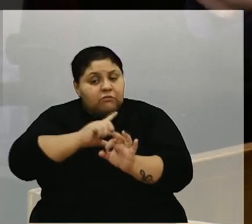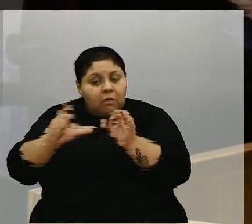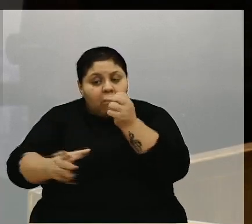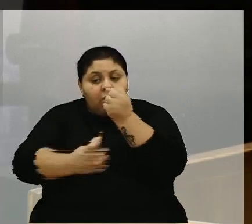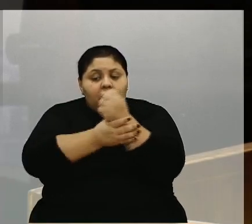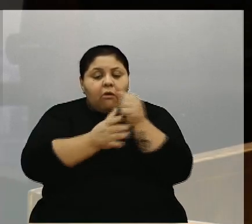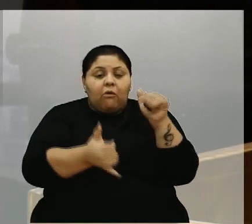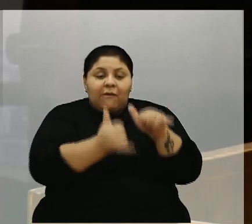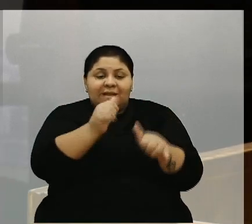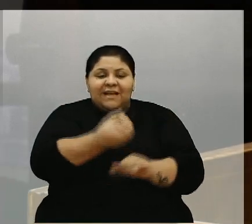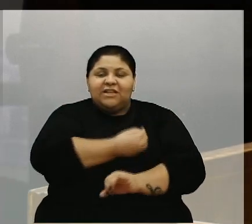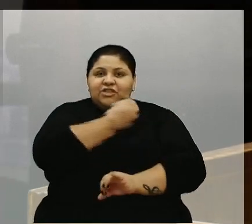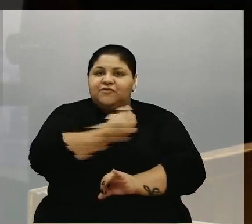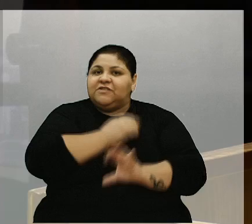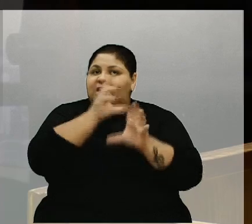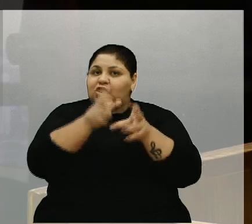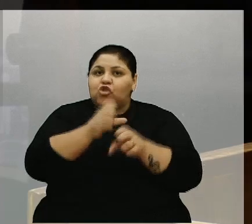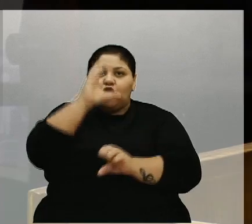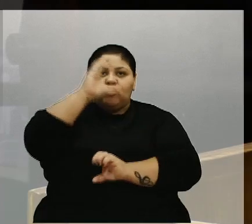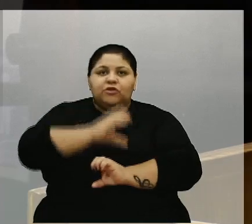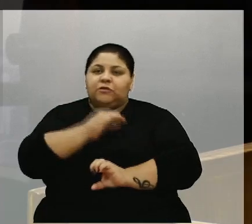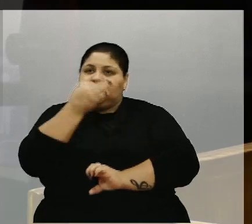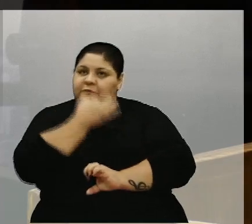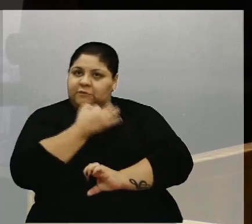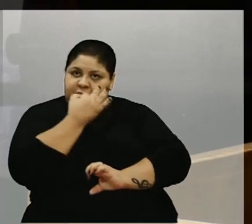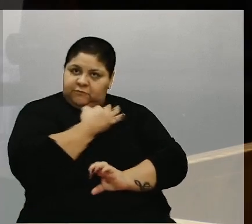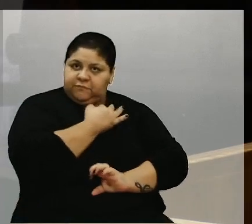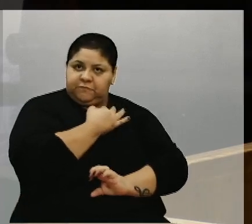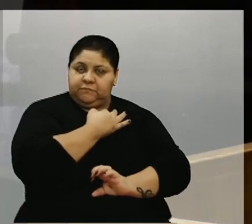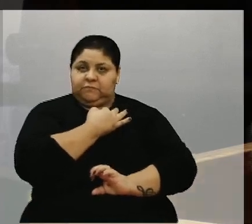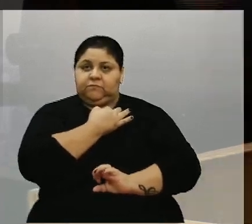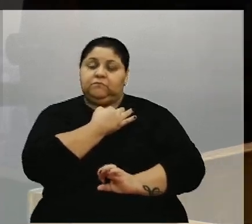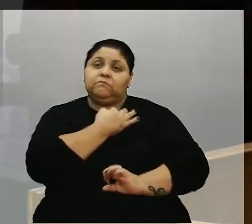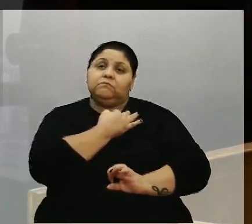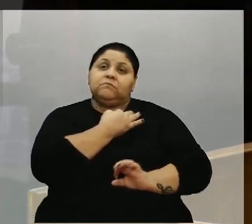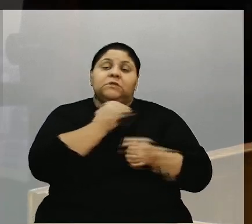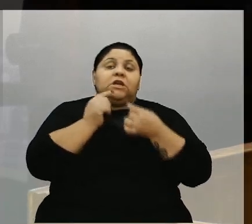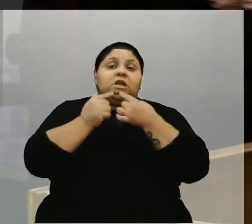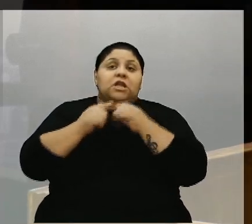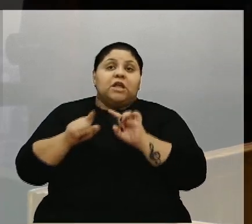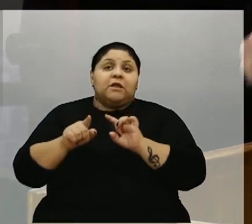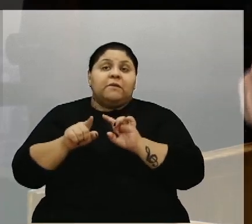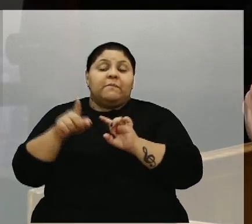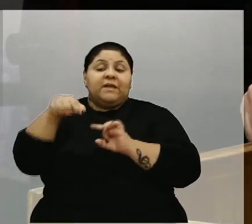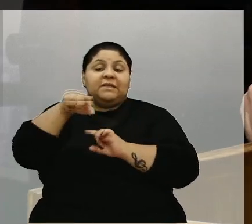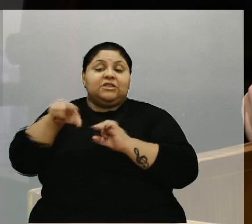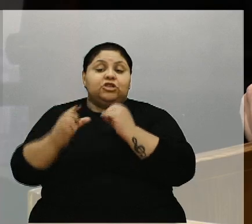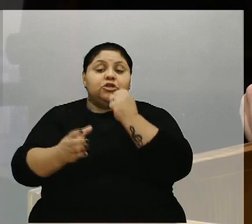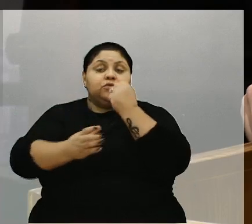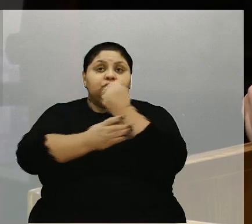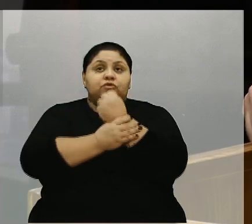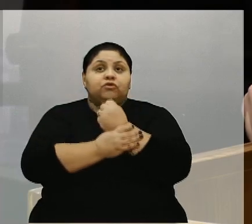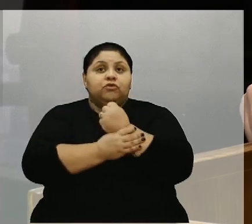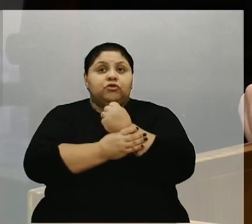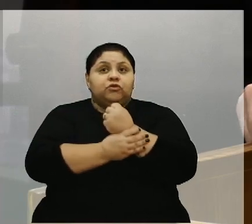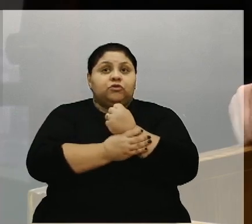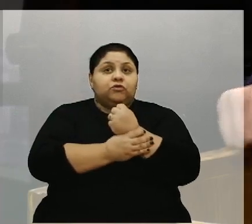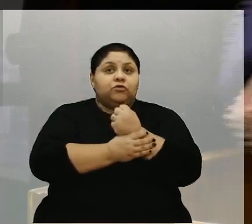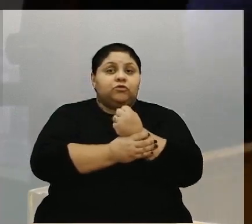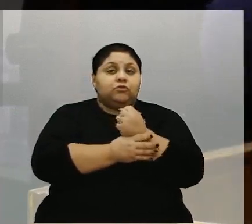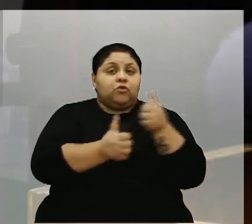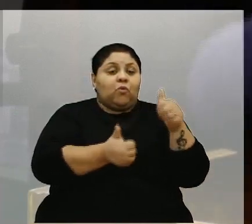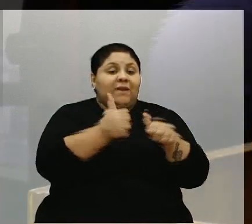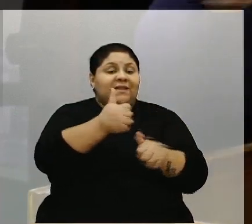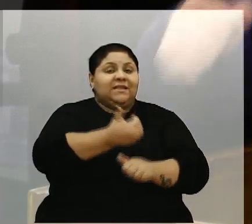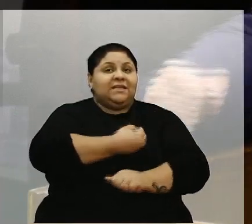dignidade a todos os caxienses e a todas as caxienses. Mas a gente garante dignidade, espaço